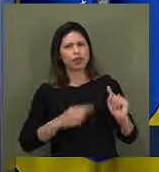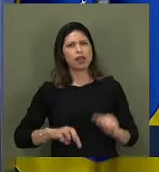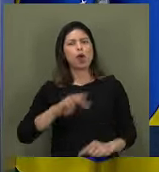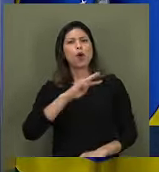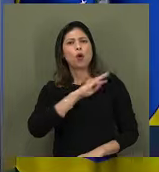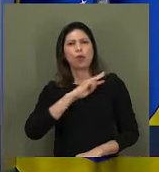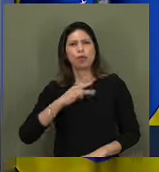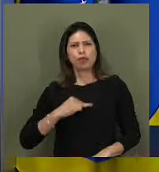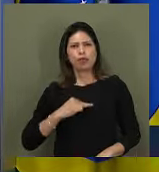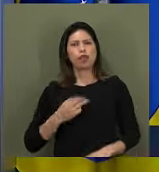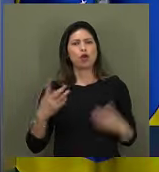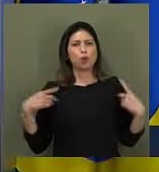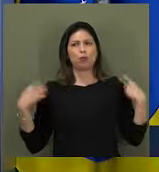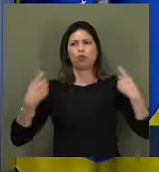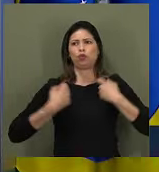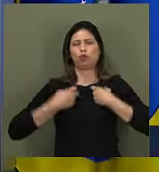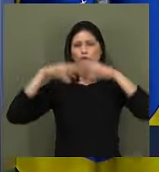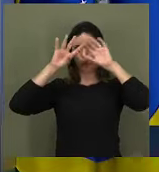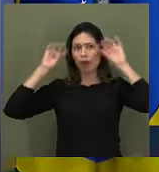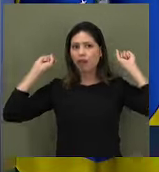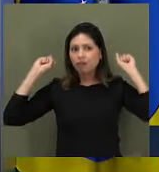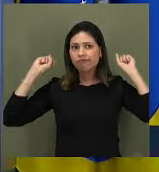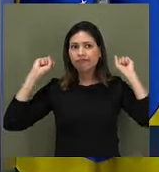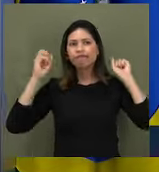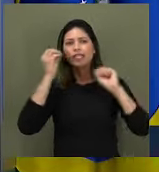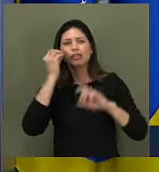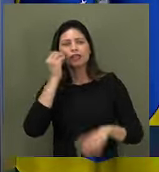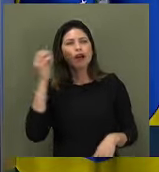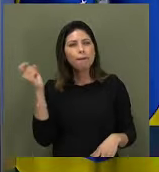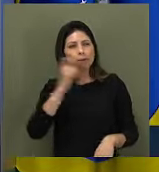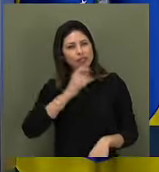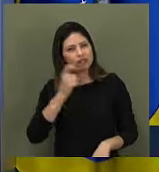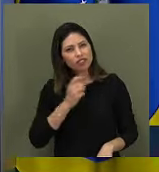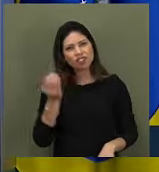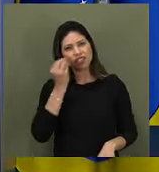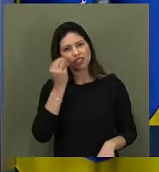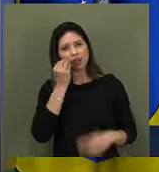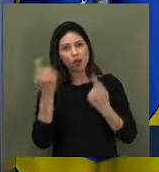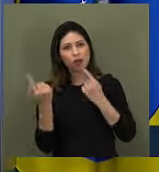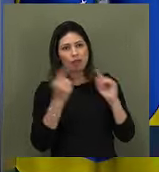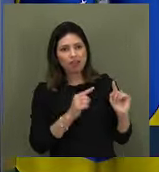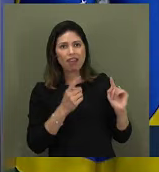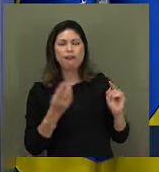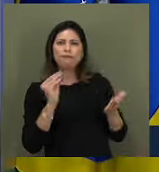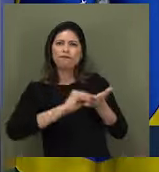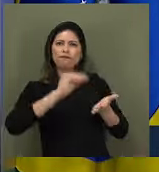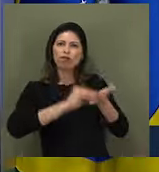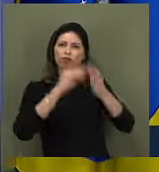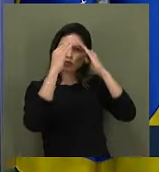ordem para mentir de forma a tentar ocultar um completo desrespeito à Constituição